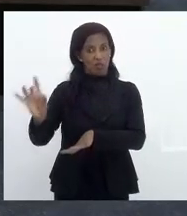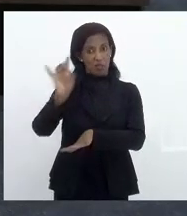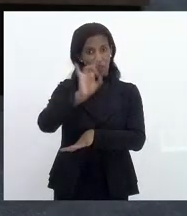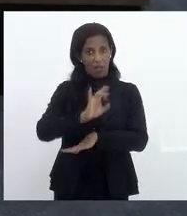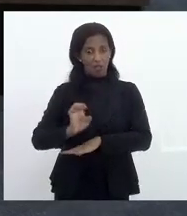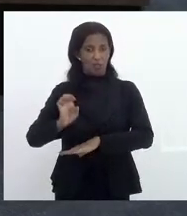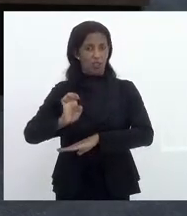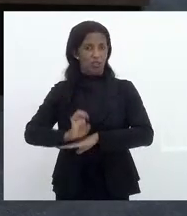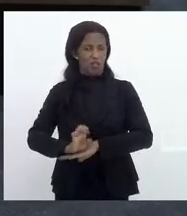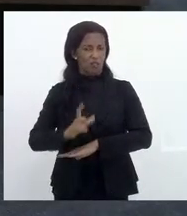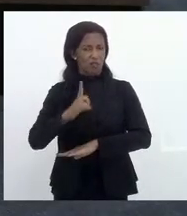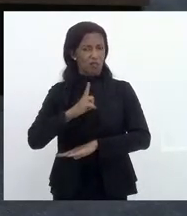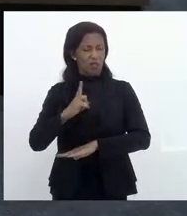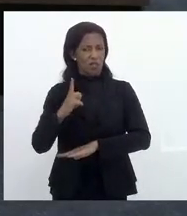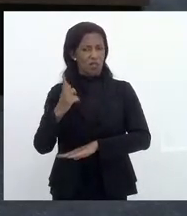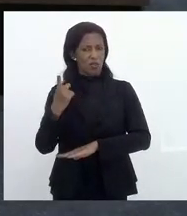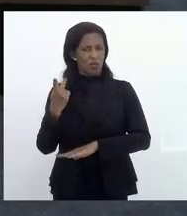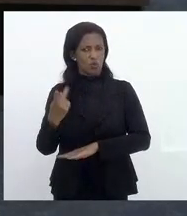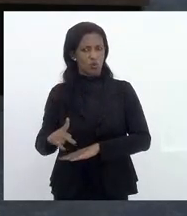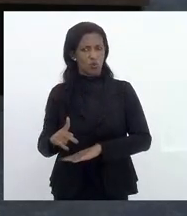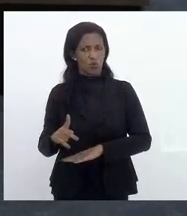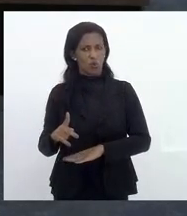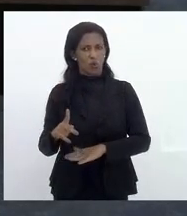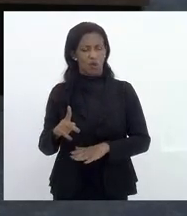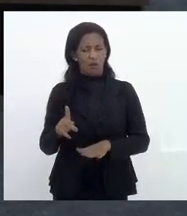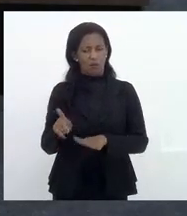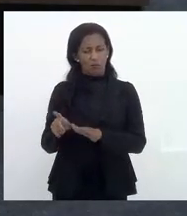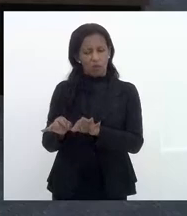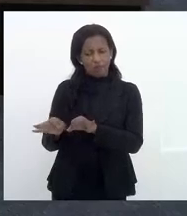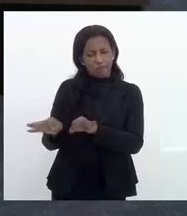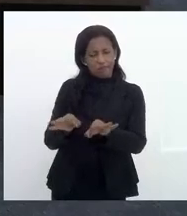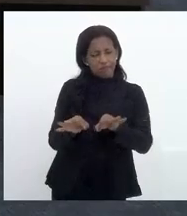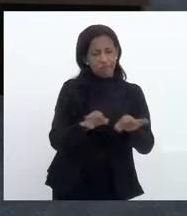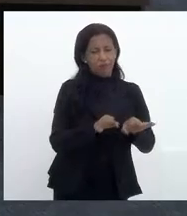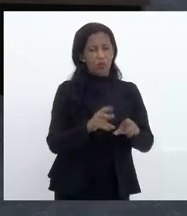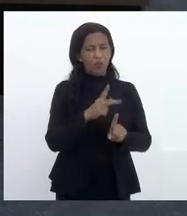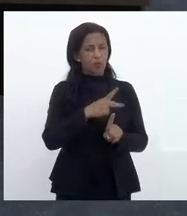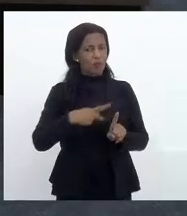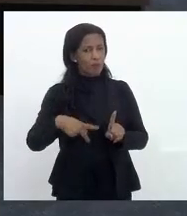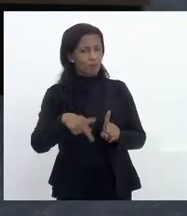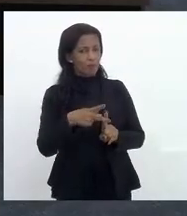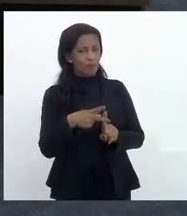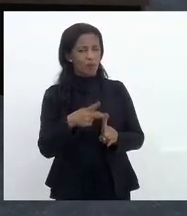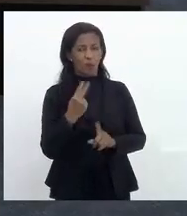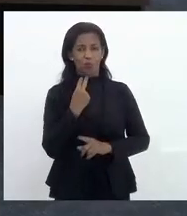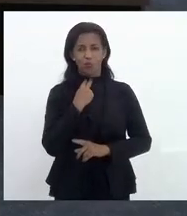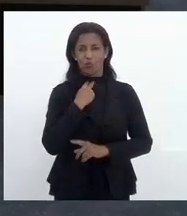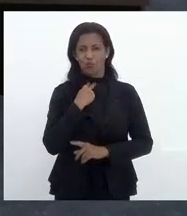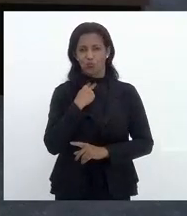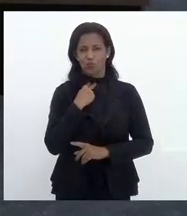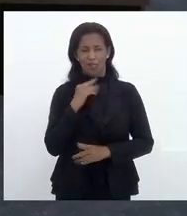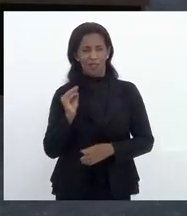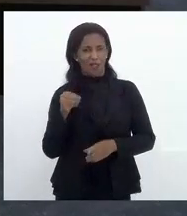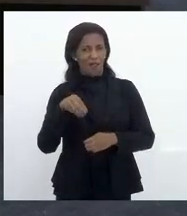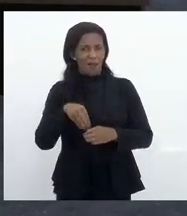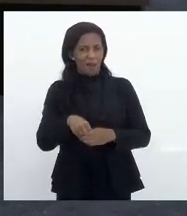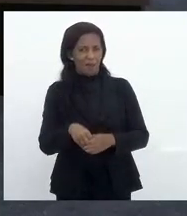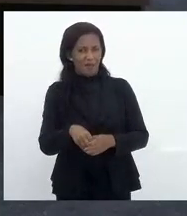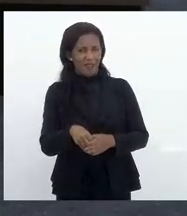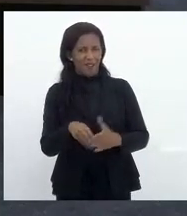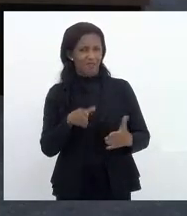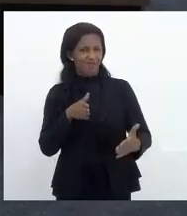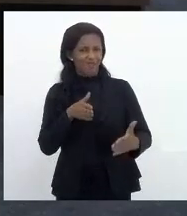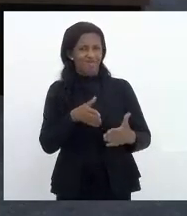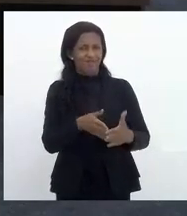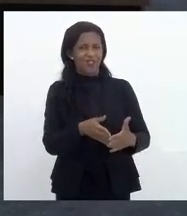estado tem sua peculiaridade a sua previdência então não cabe aplicar fere